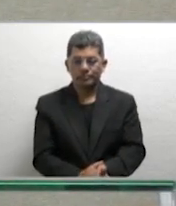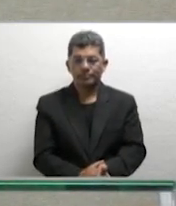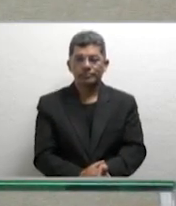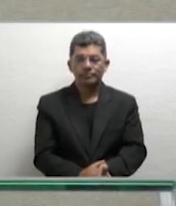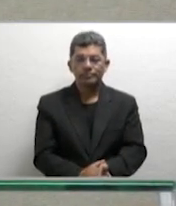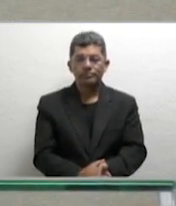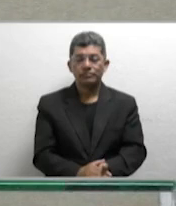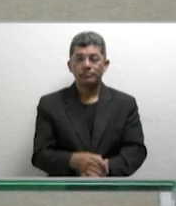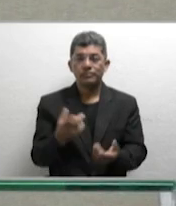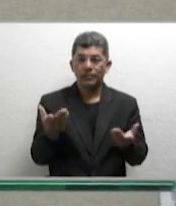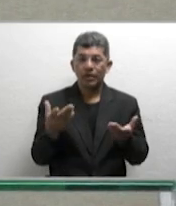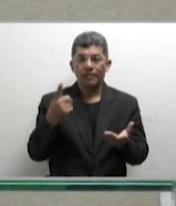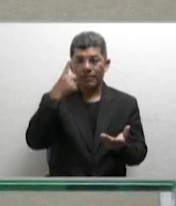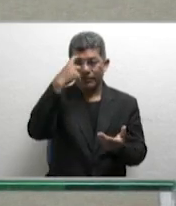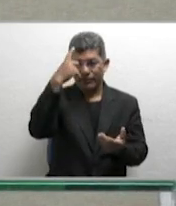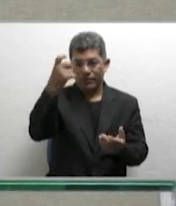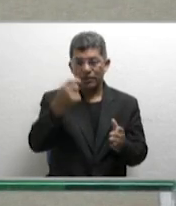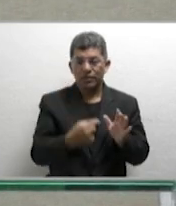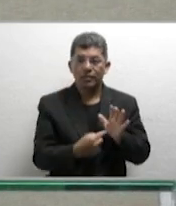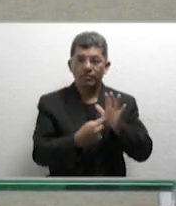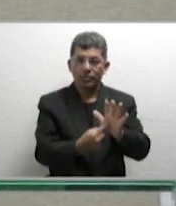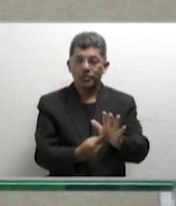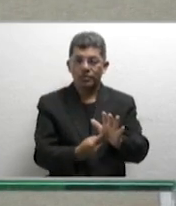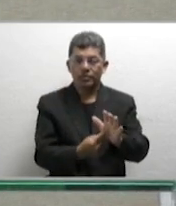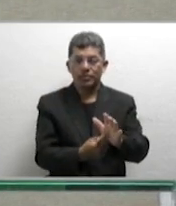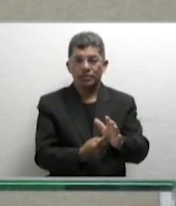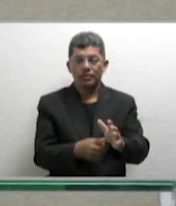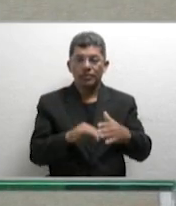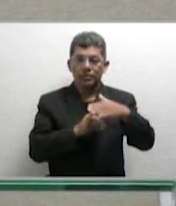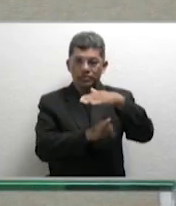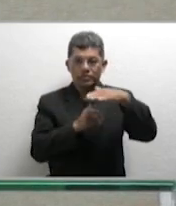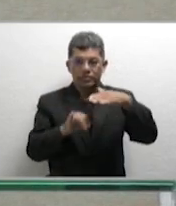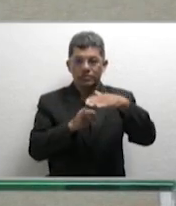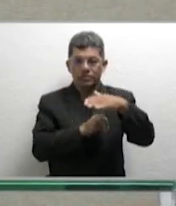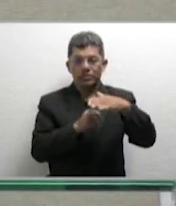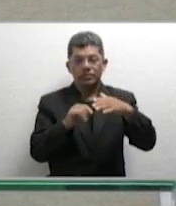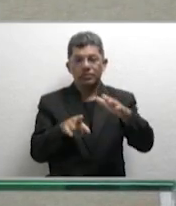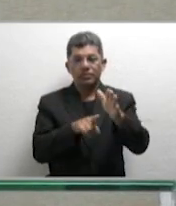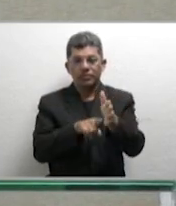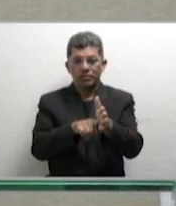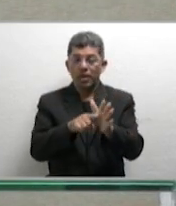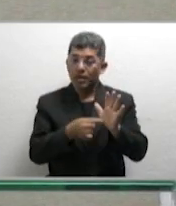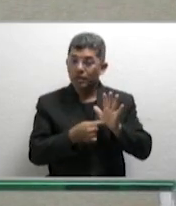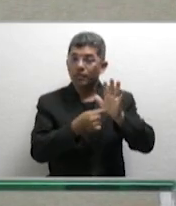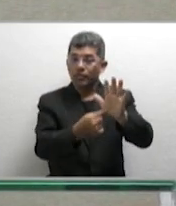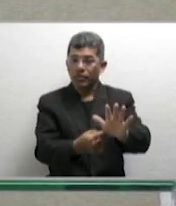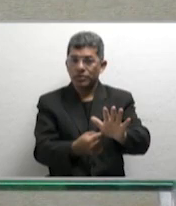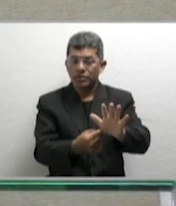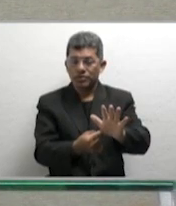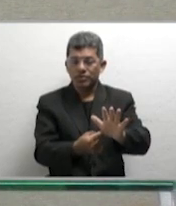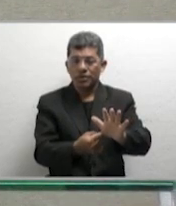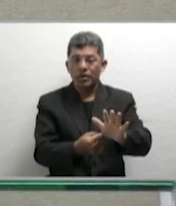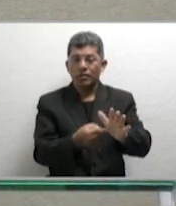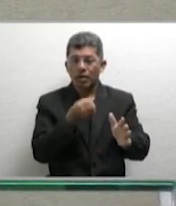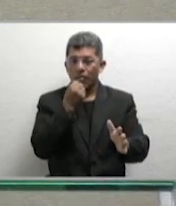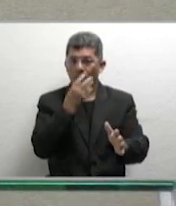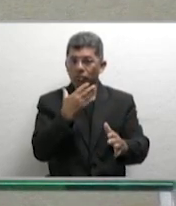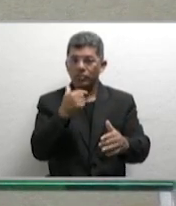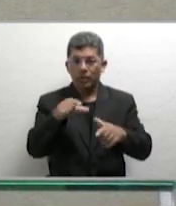de violência apresentados pelos institutos de estatística que apontam para um bom